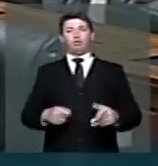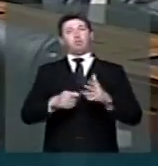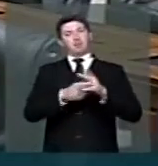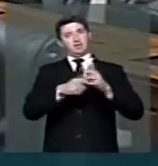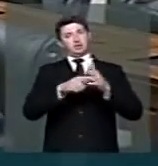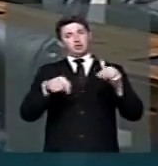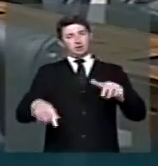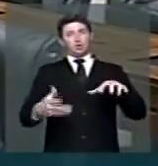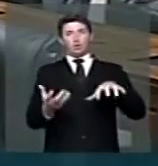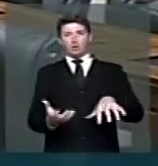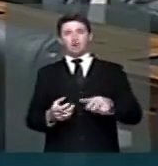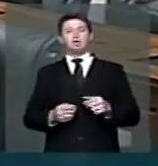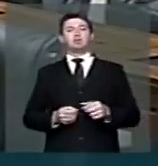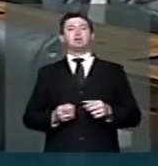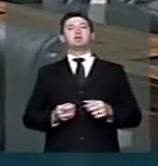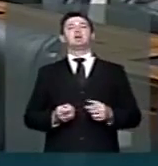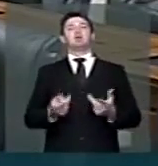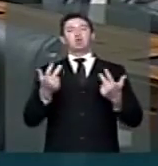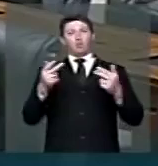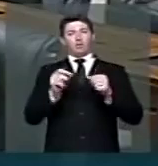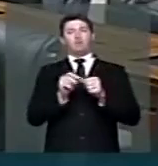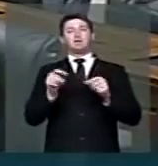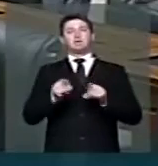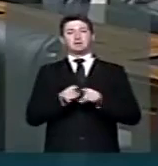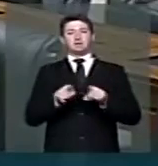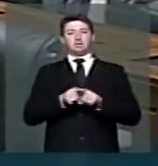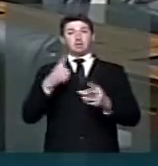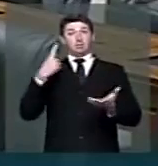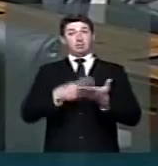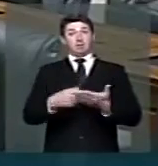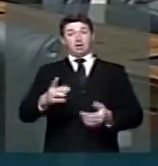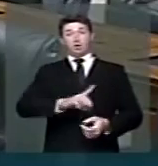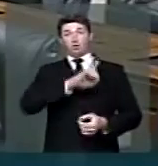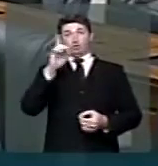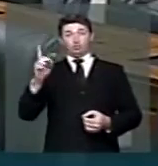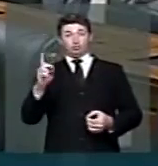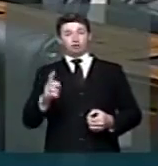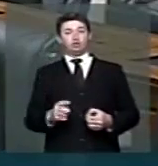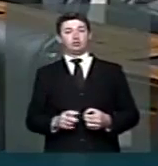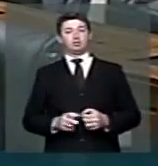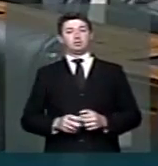o Congresso, como já fizemos agora, marcando uma data para votar